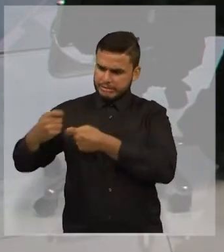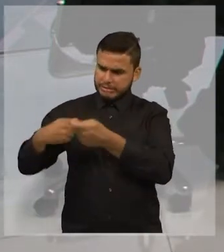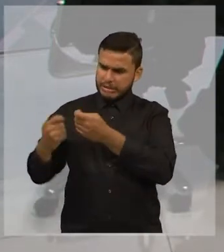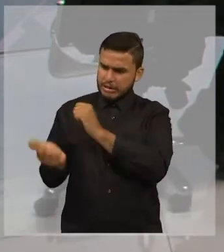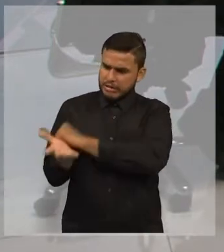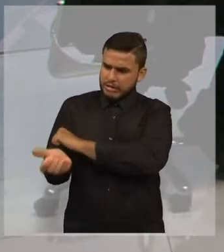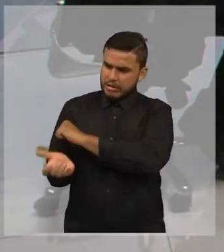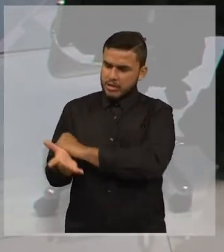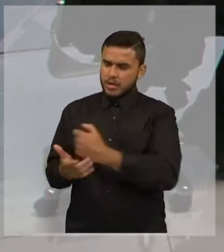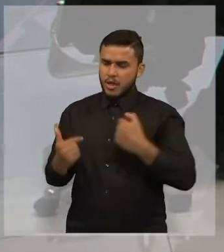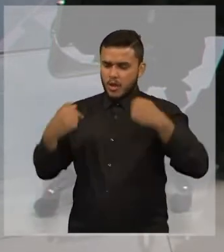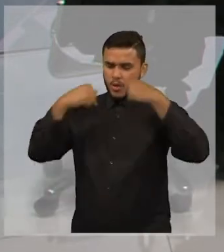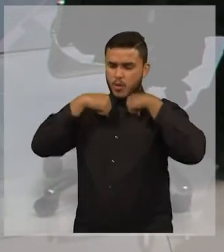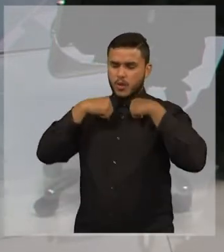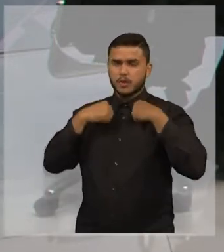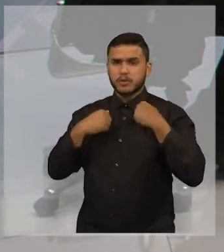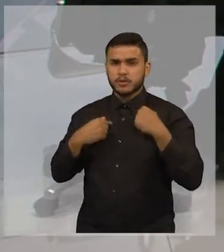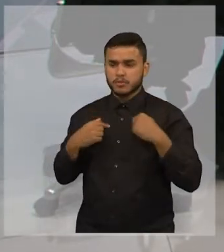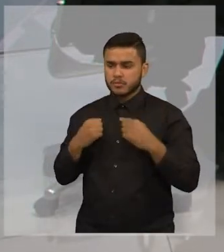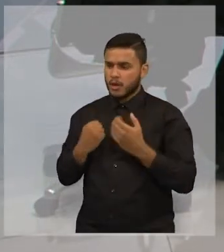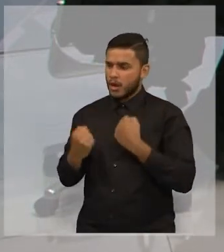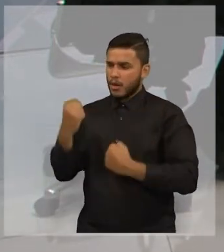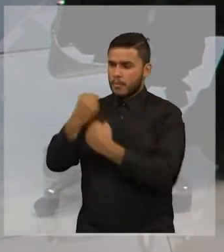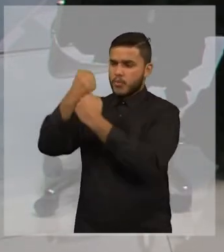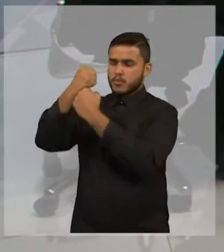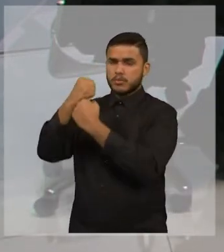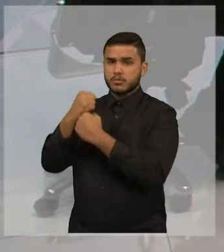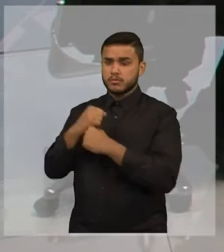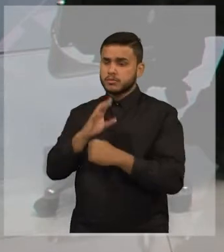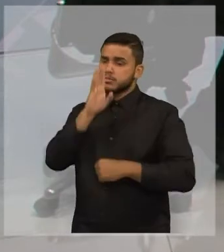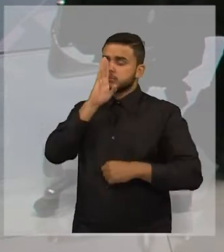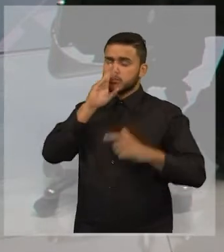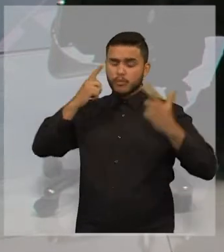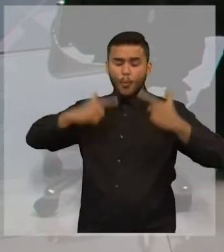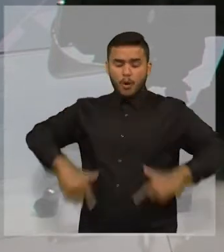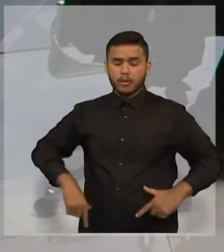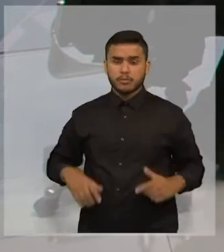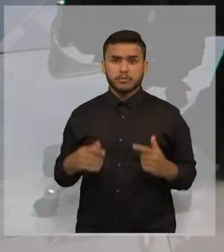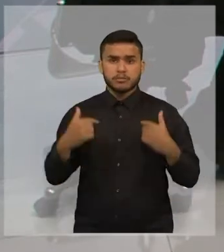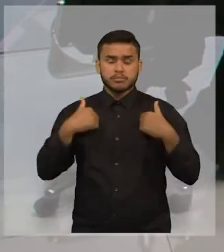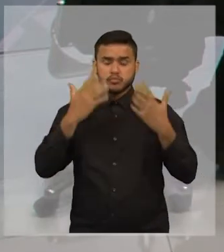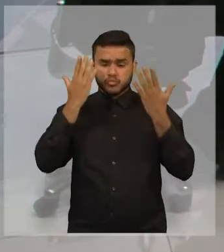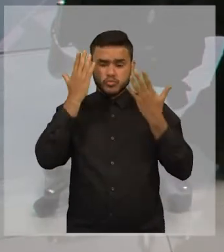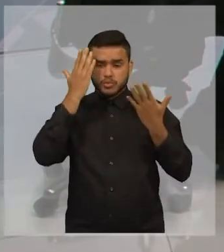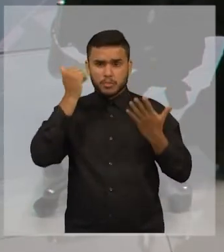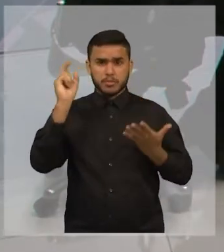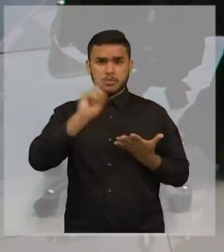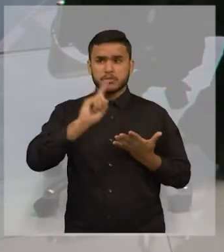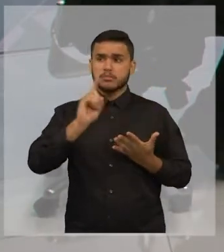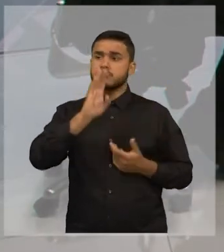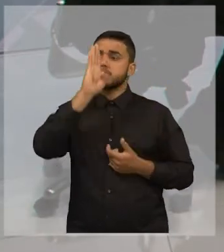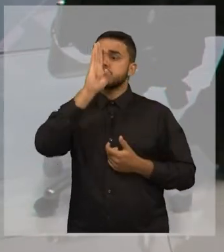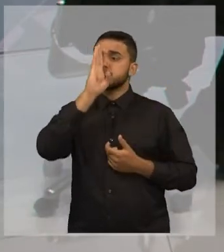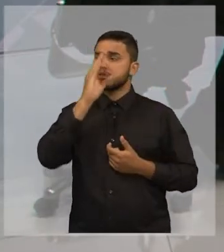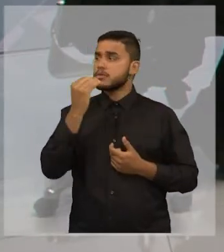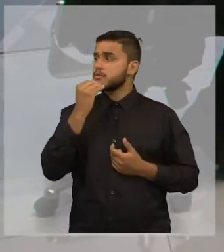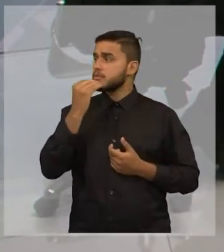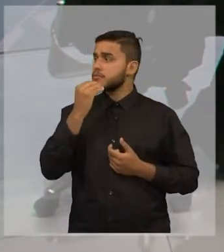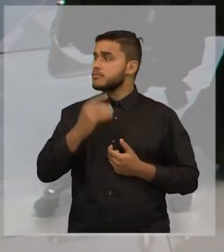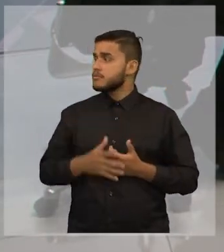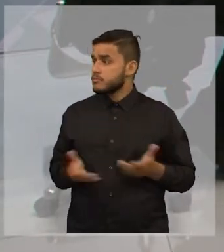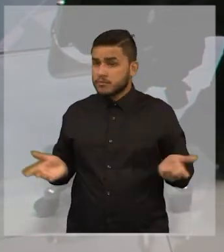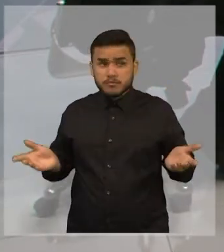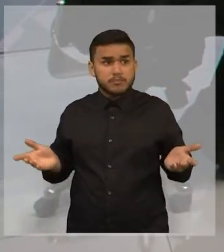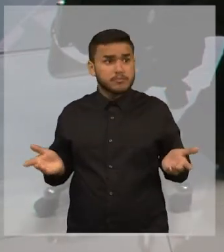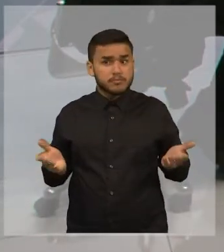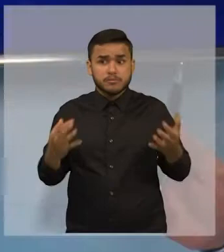menino. E isto só reforça a ideia de que ele agora não devia apoiar. Não devia apoiar. Concordo devia ficar fora. É verdade. Se ele não sabia,